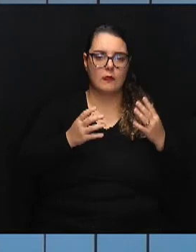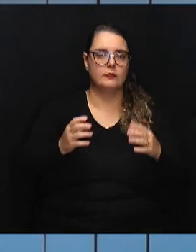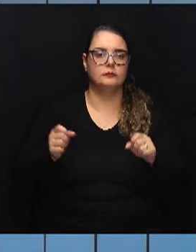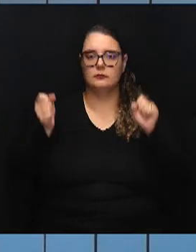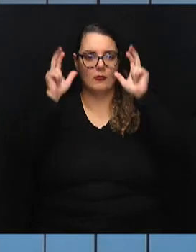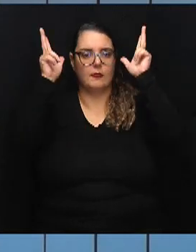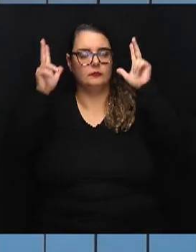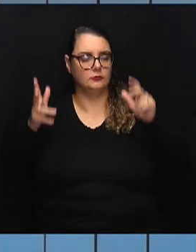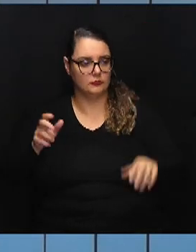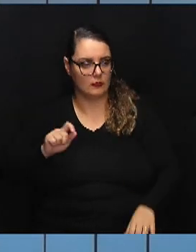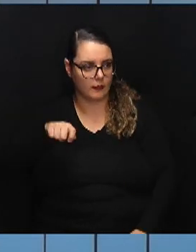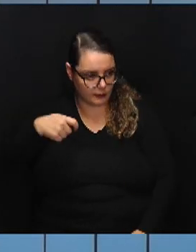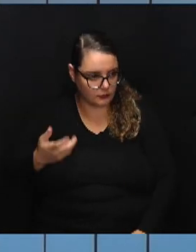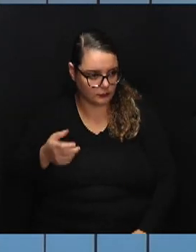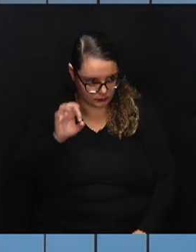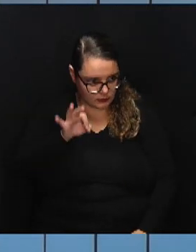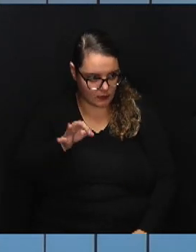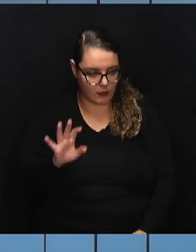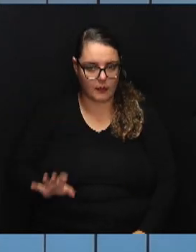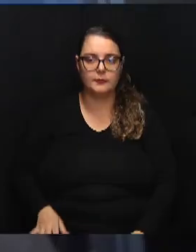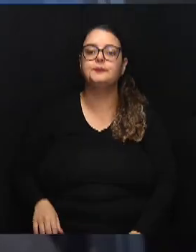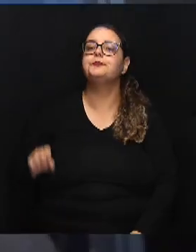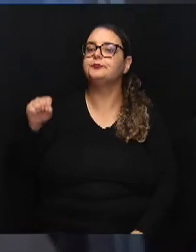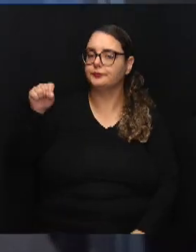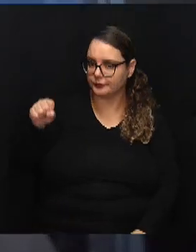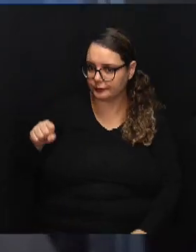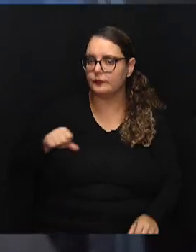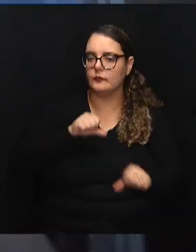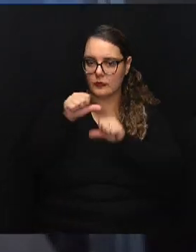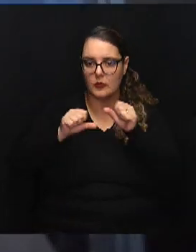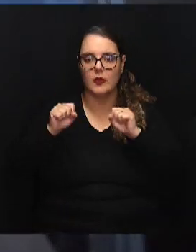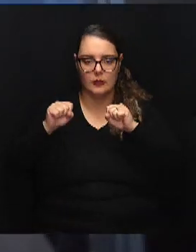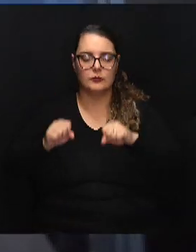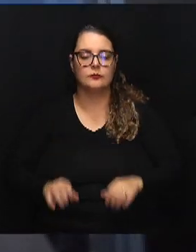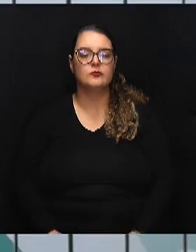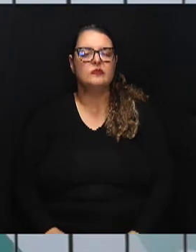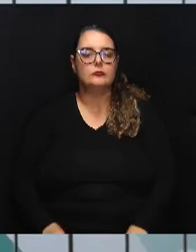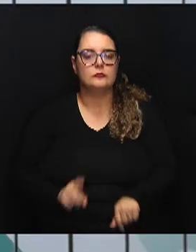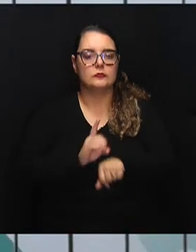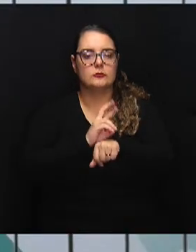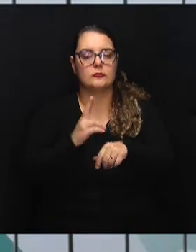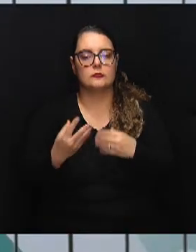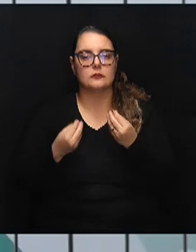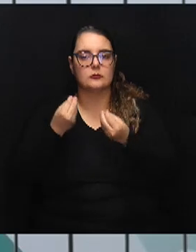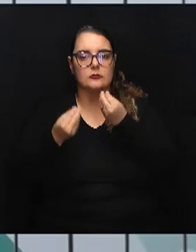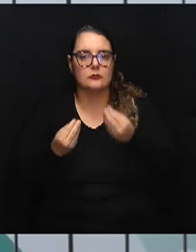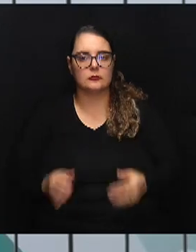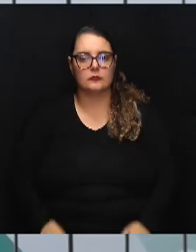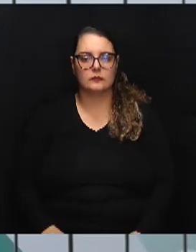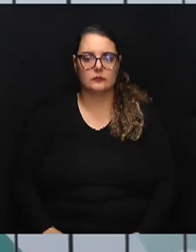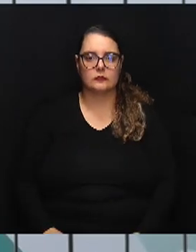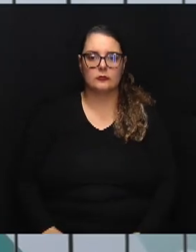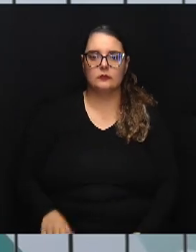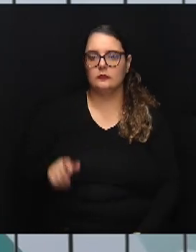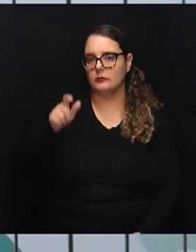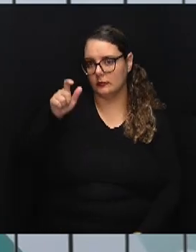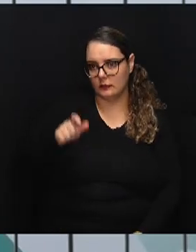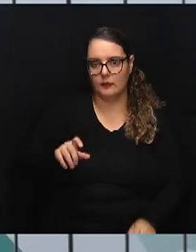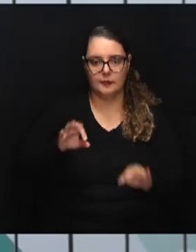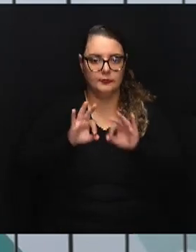dá aquele sinal, né? É isso. Modifica, né? Uhum. E, doutora, como que uma pessoa, um familiar,